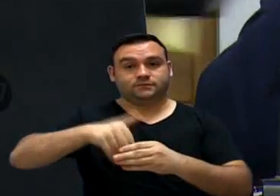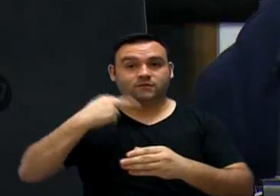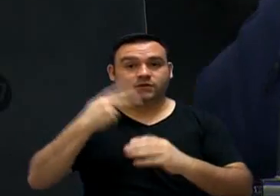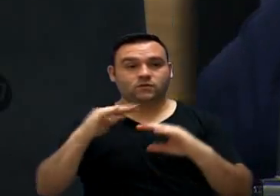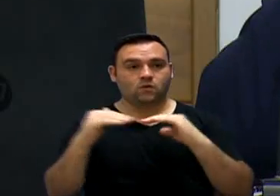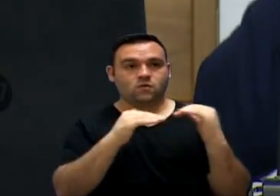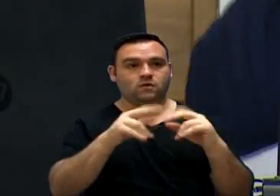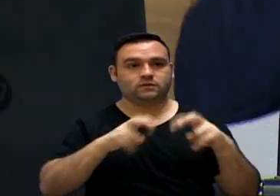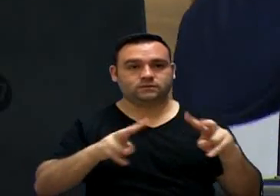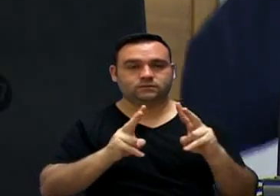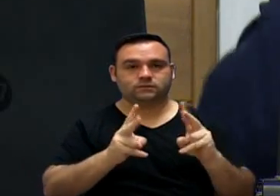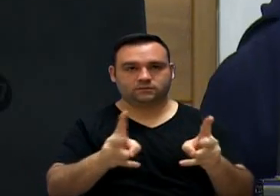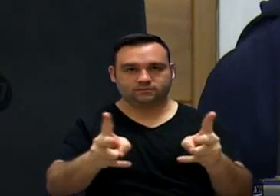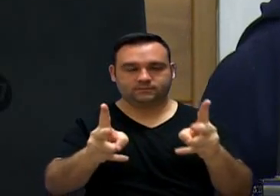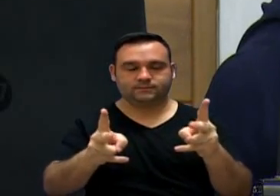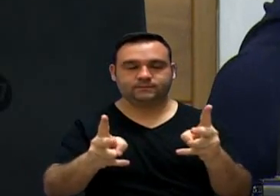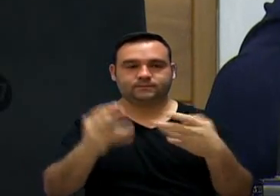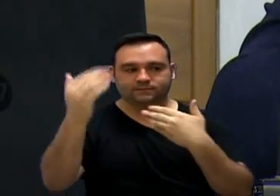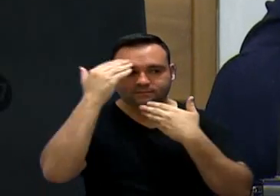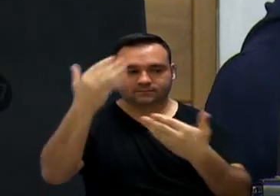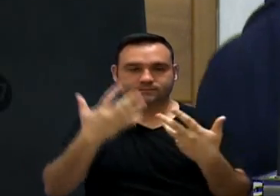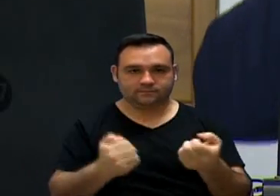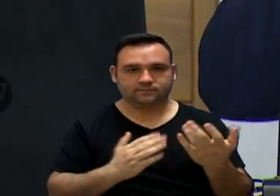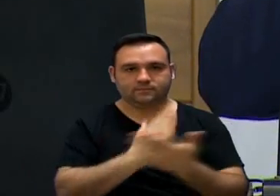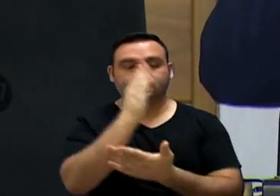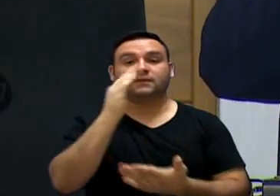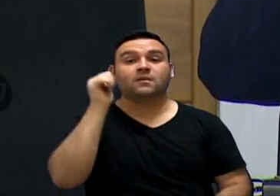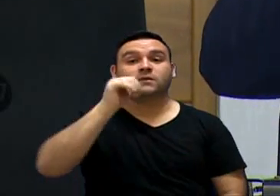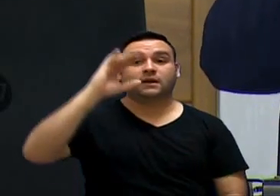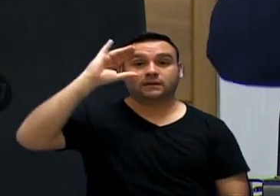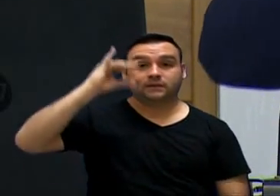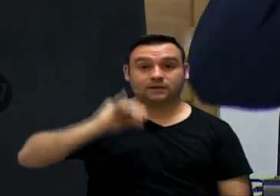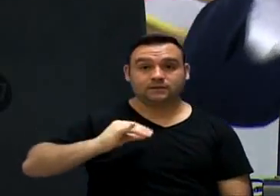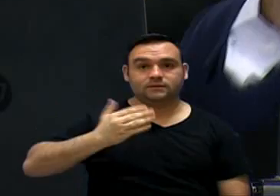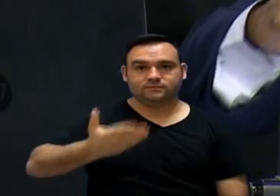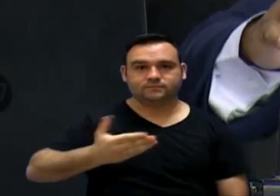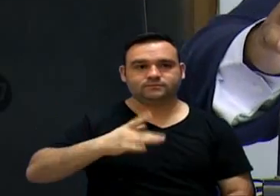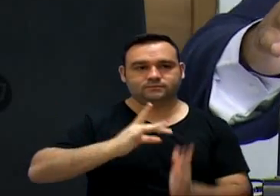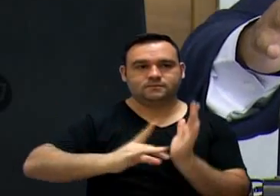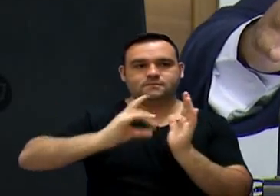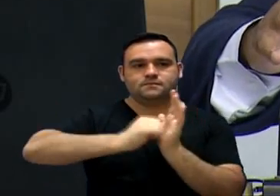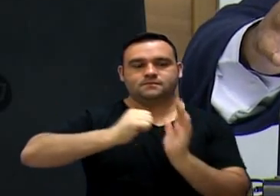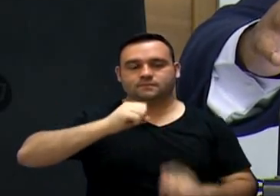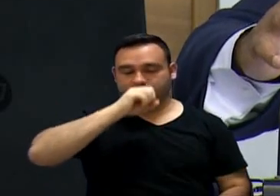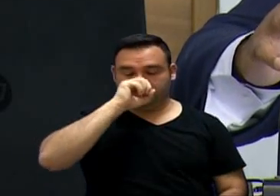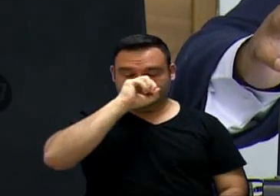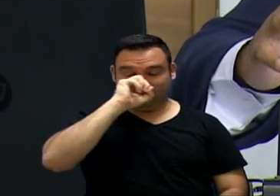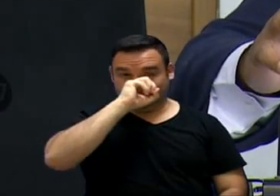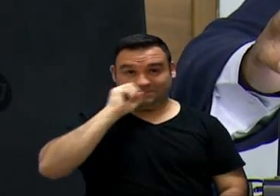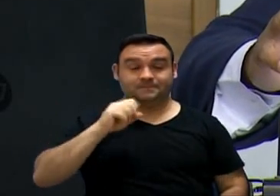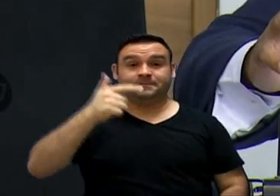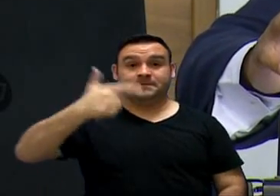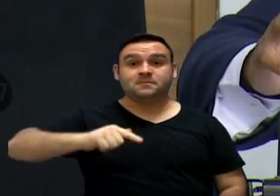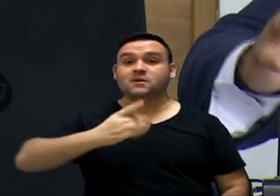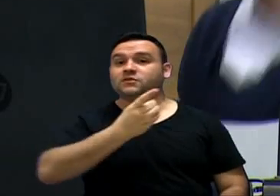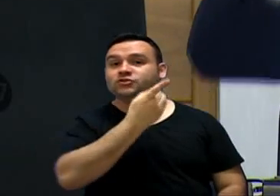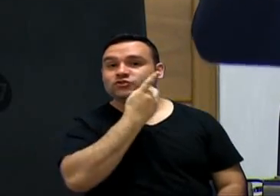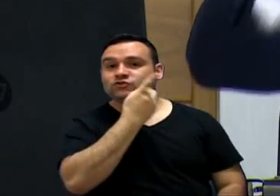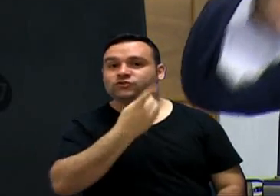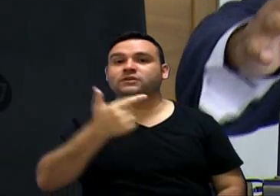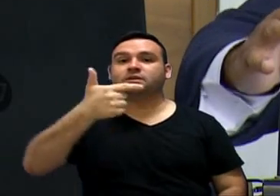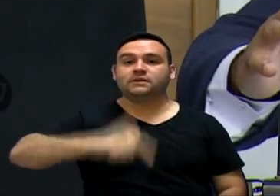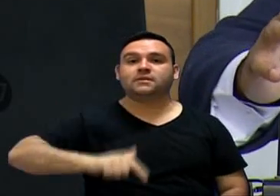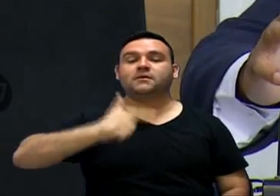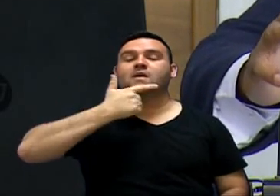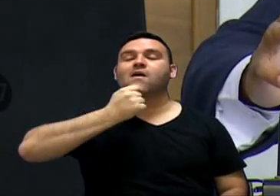os vereadores concordam, permanece como estão, aprovado. Vereadora Yara está escrita, vereadora Dini. Depois, logo em seguida, vereador Dini,